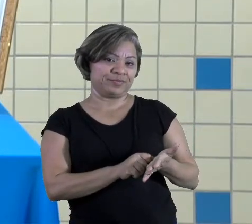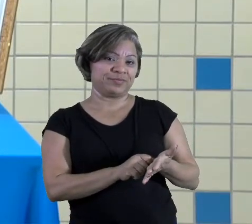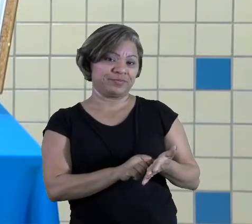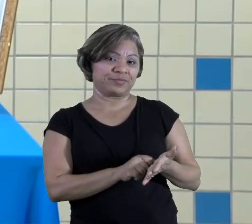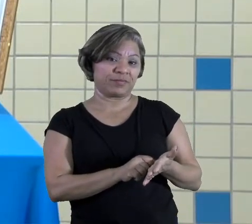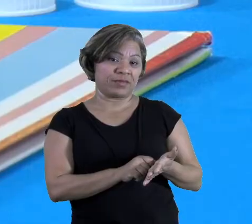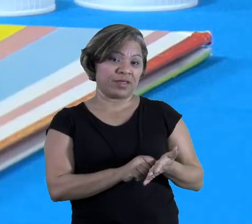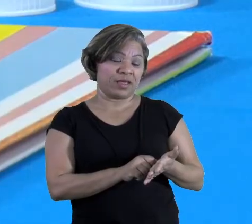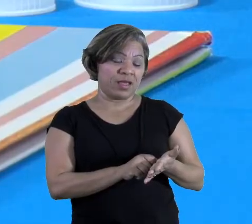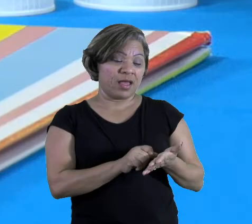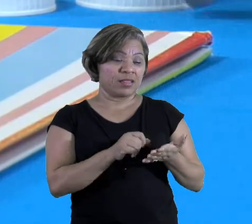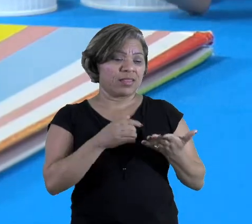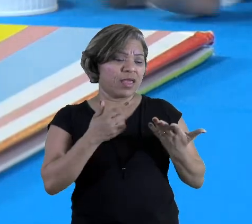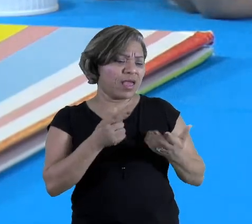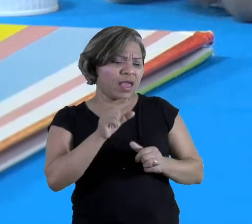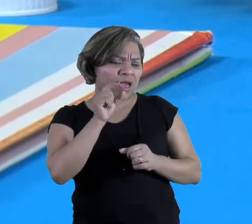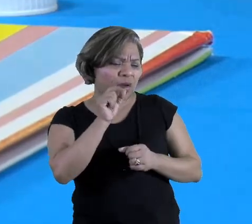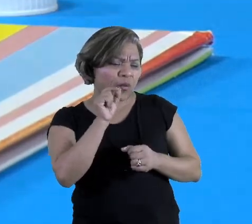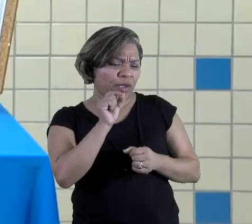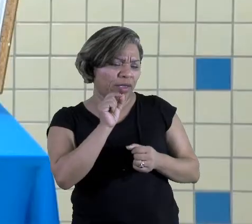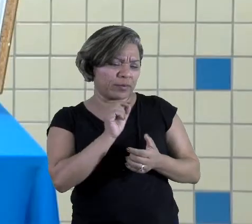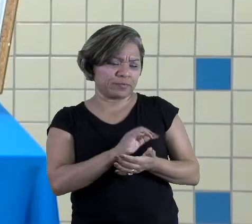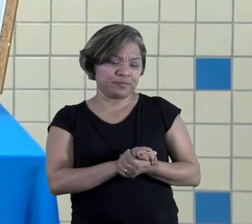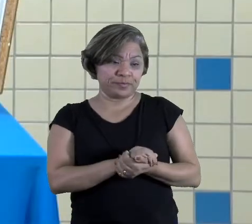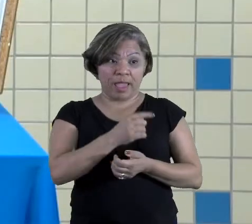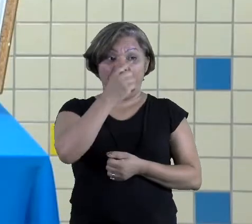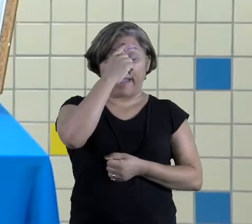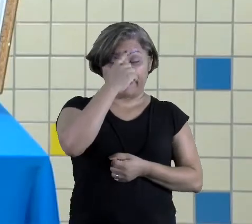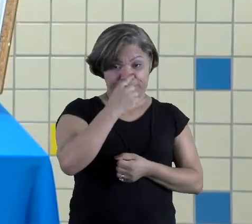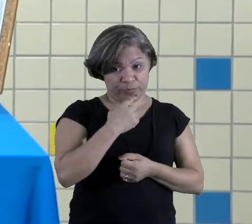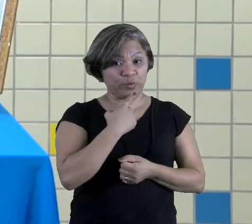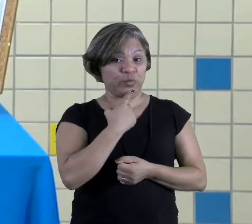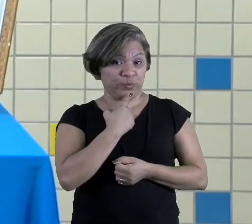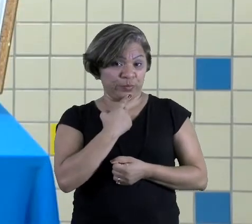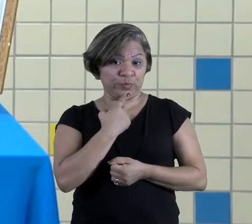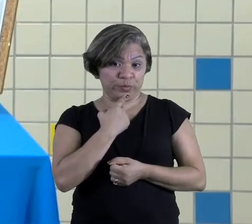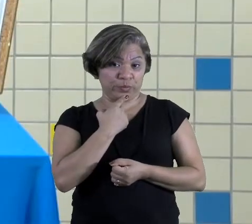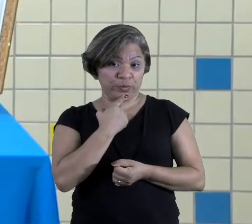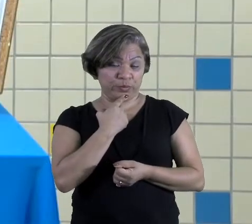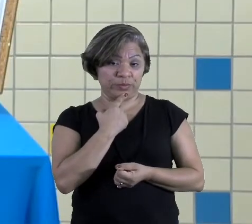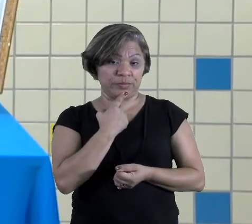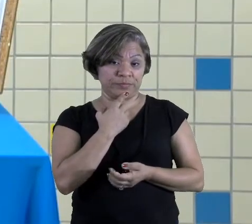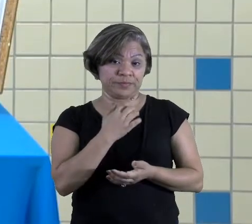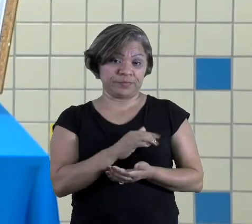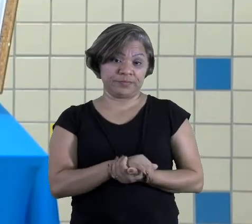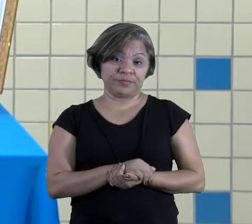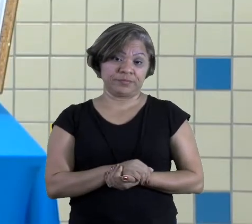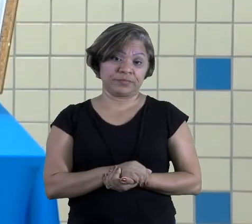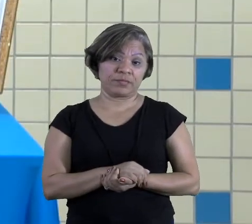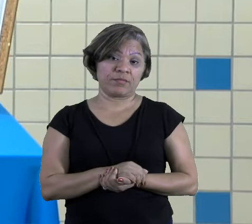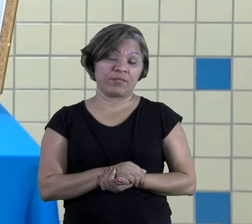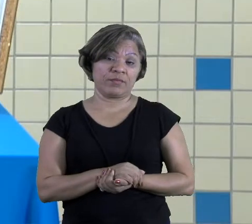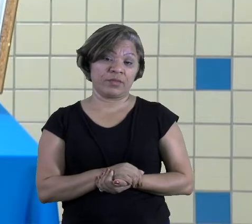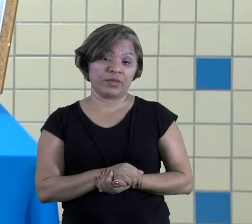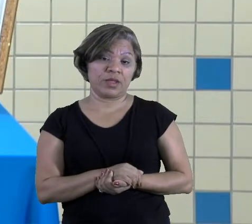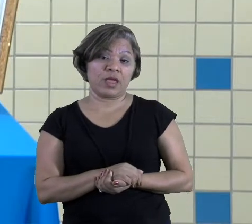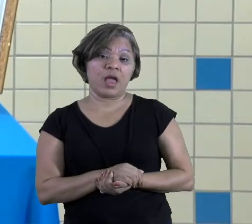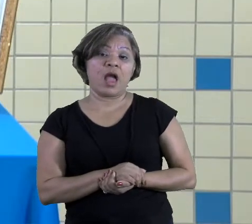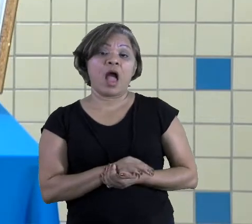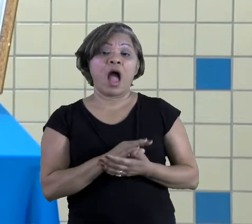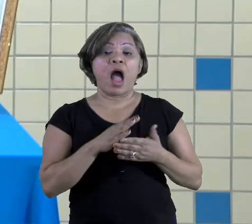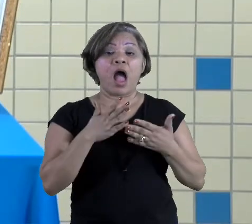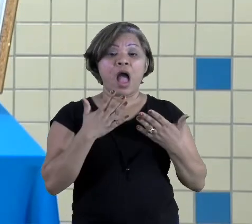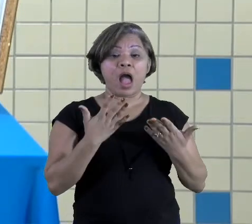as gravuras, por exemplo, aqui, que eu usei as das frutas. Então, eu vou pedir para que a